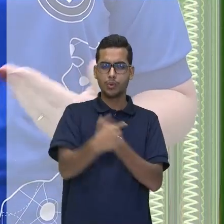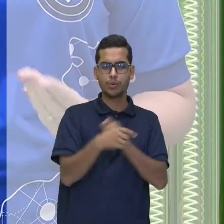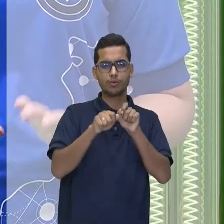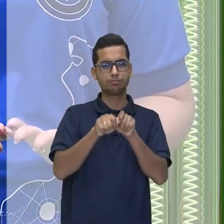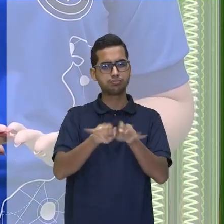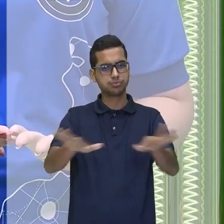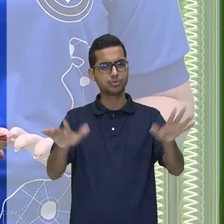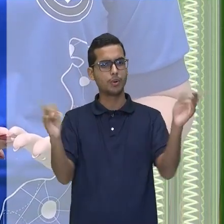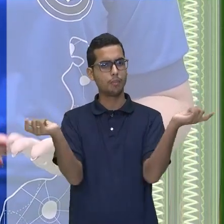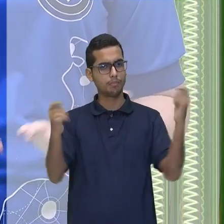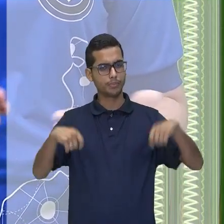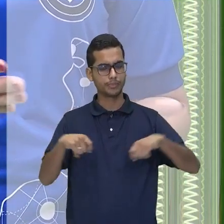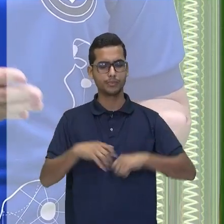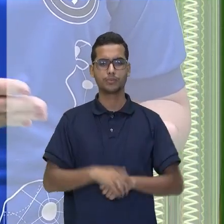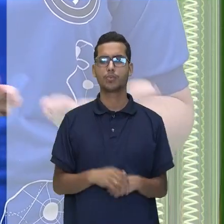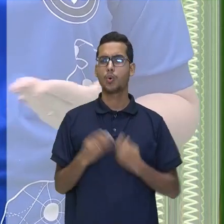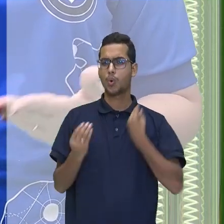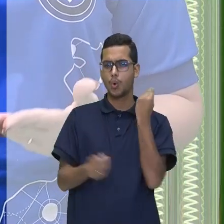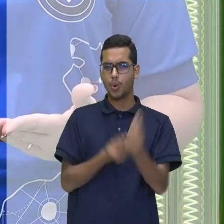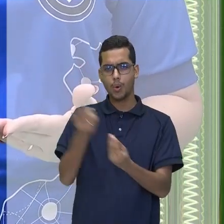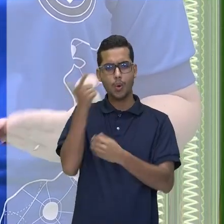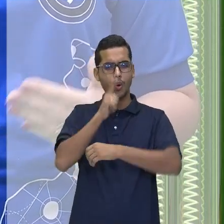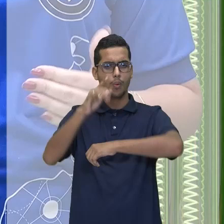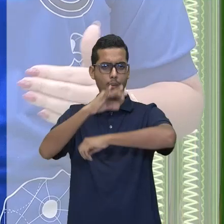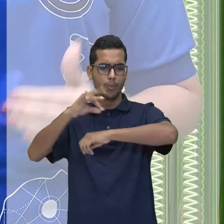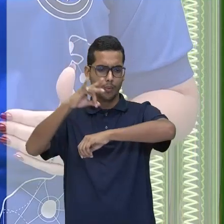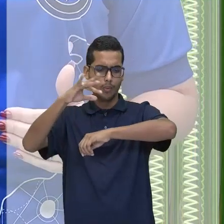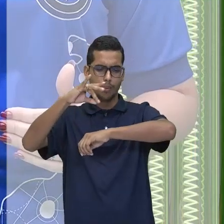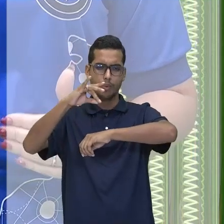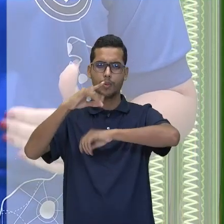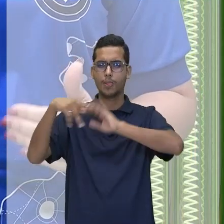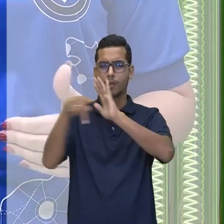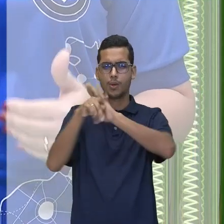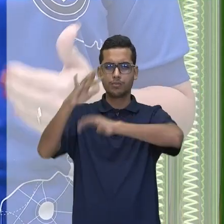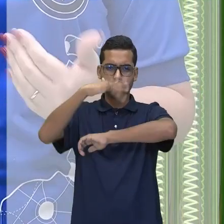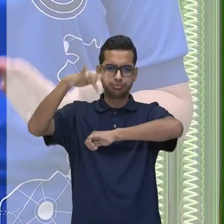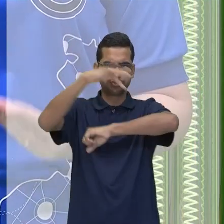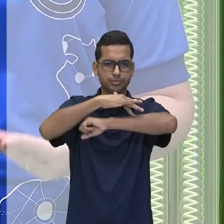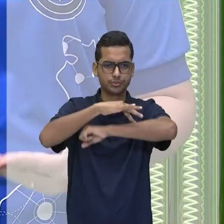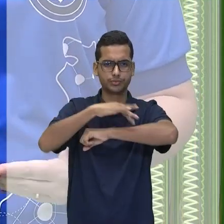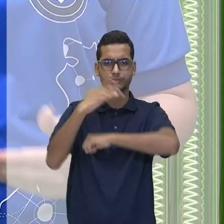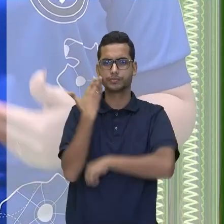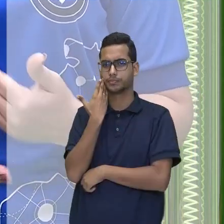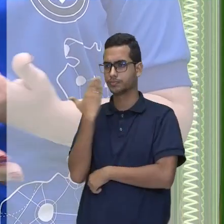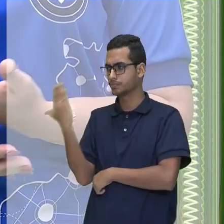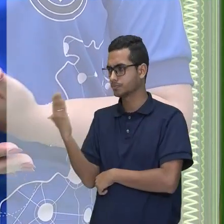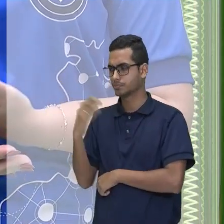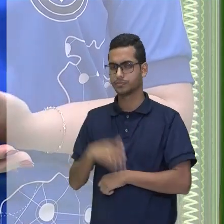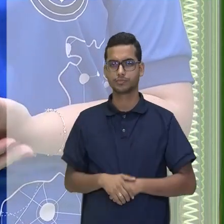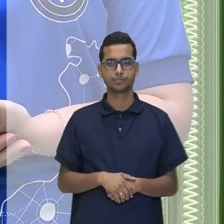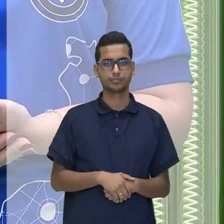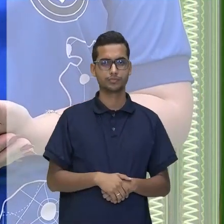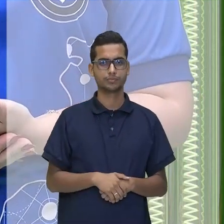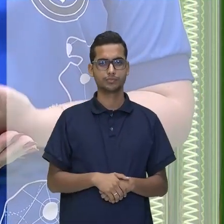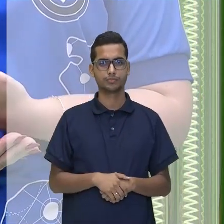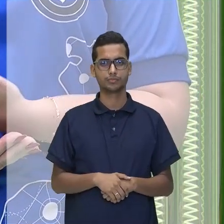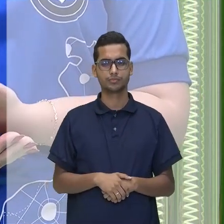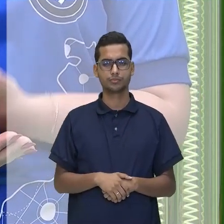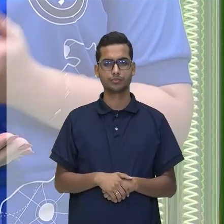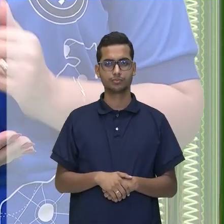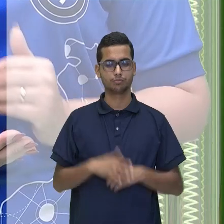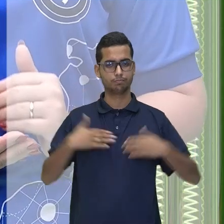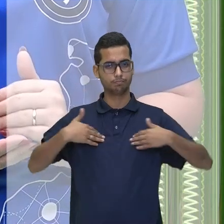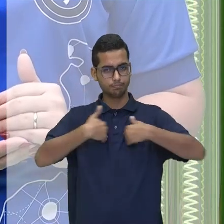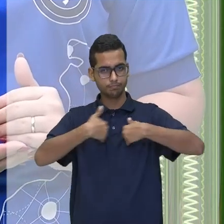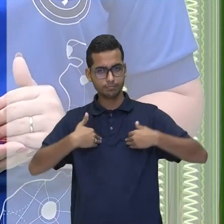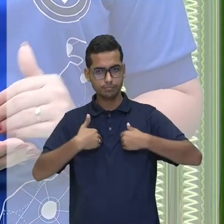que funciona aí essa transmissão através de vetores? Geralmente esses animais, né, como os artrópodes, no caso